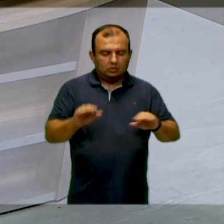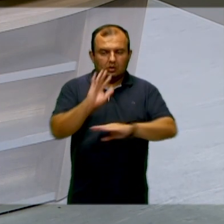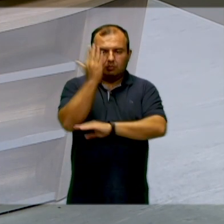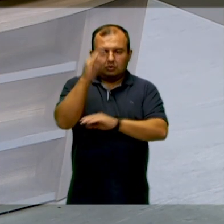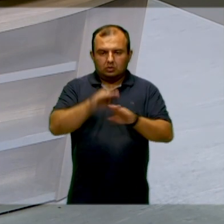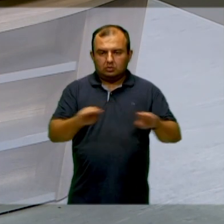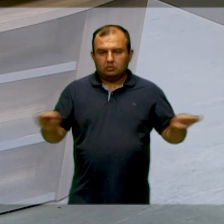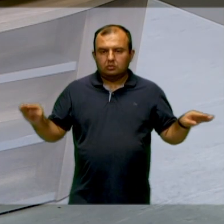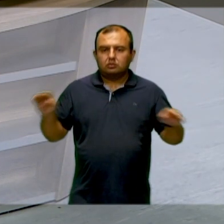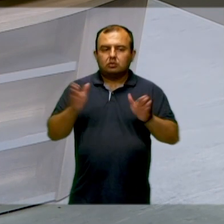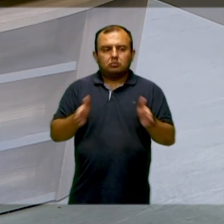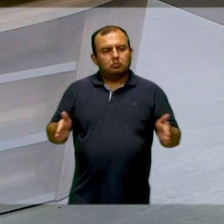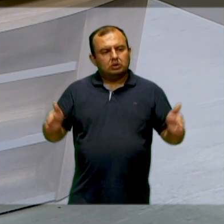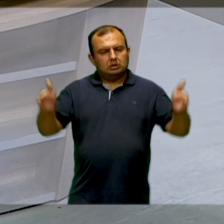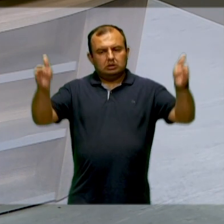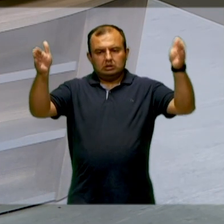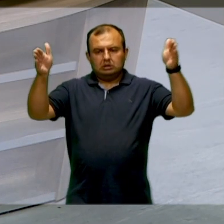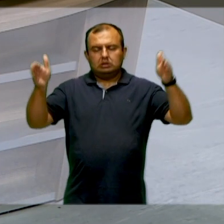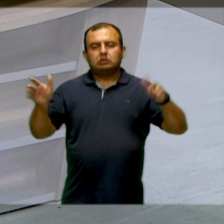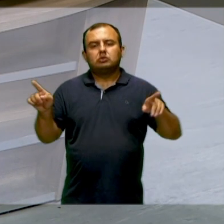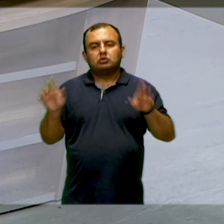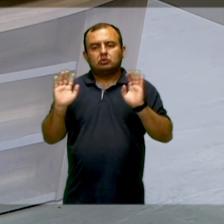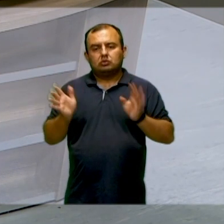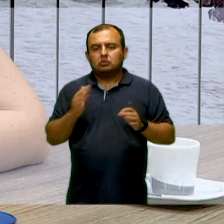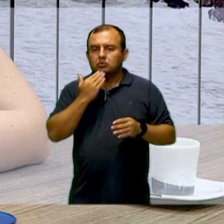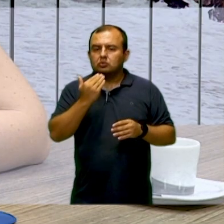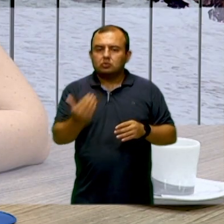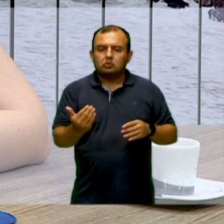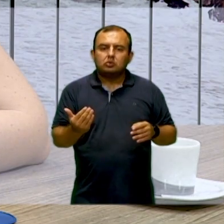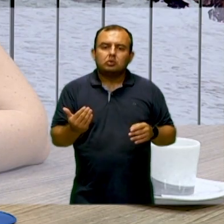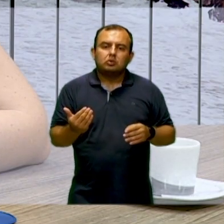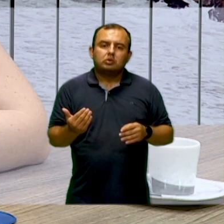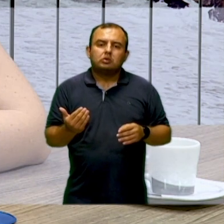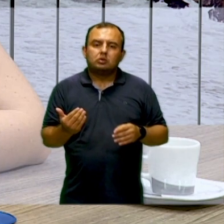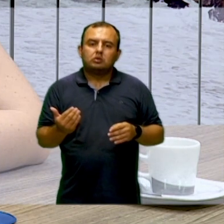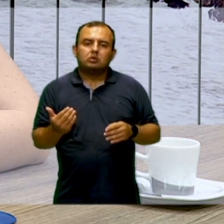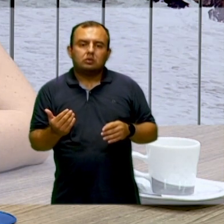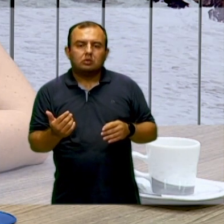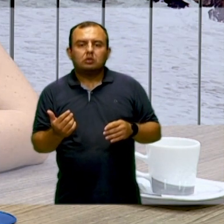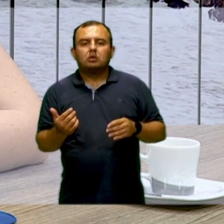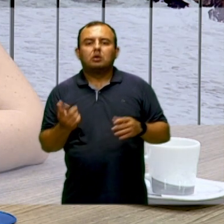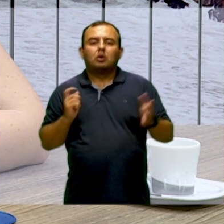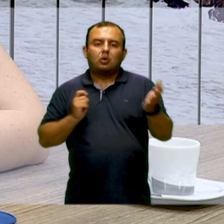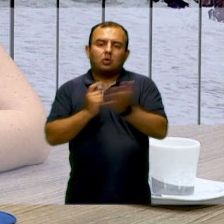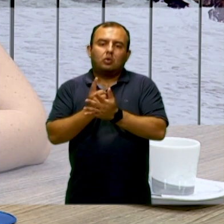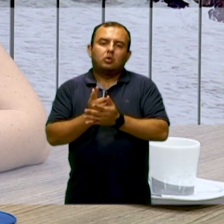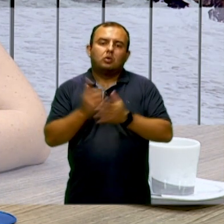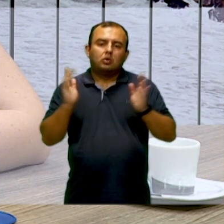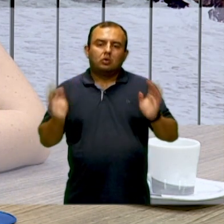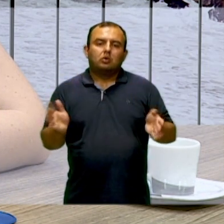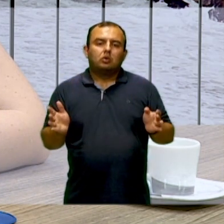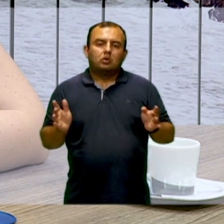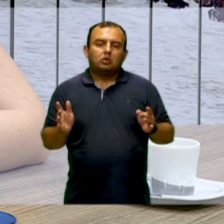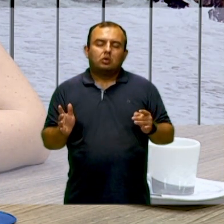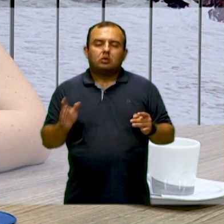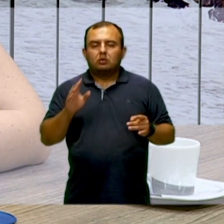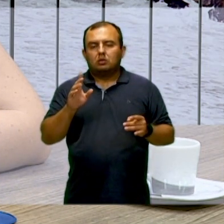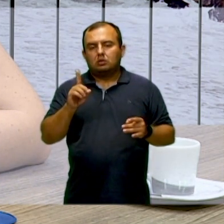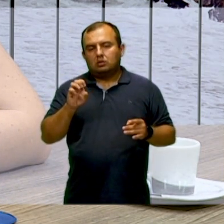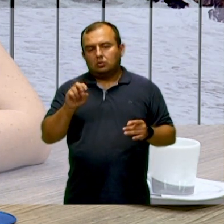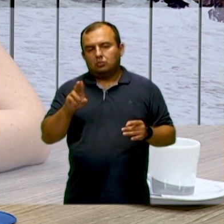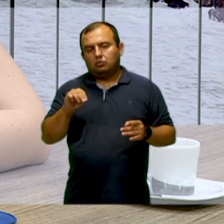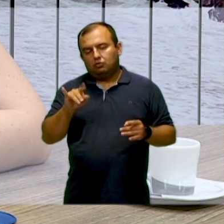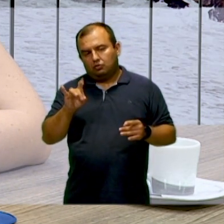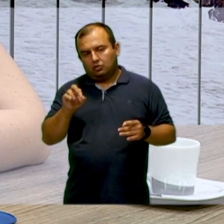das paredes, isolamento. Já foi pedido, a gente já fez a solicitação de compras para desumidificadores, não faz